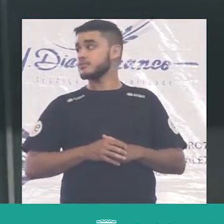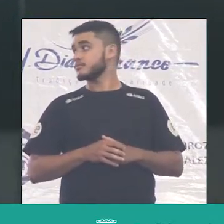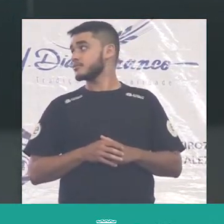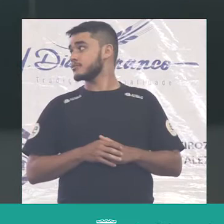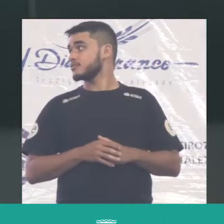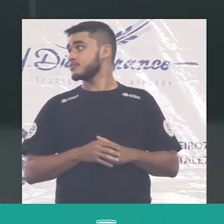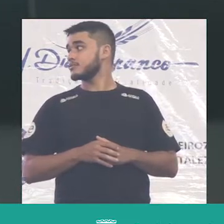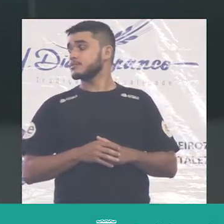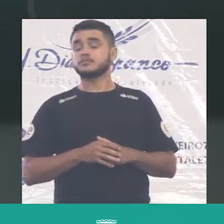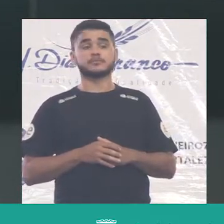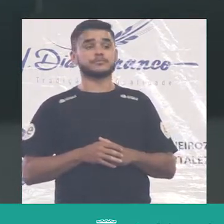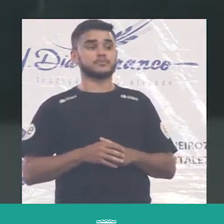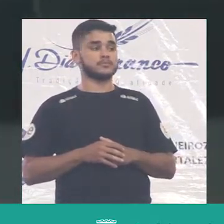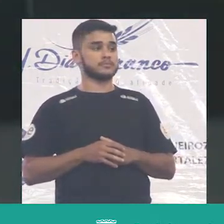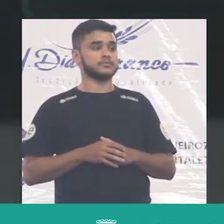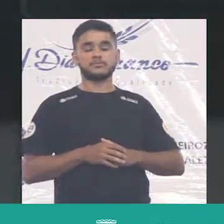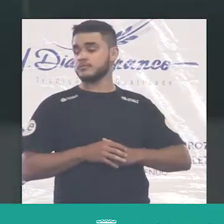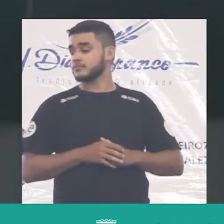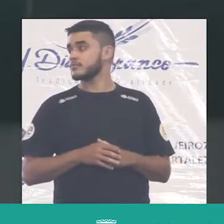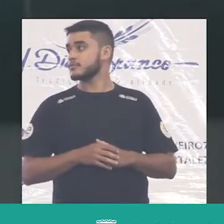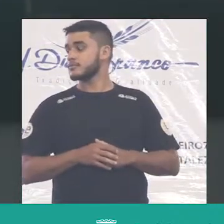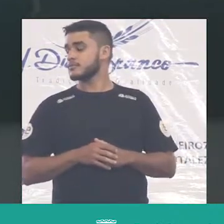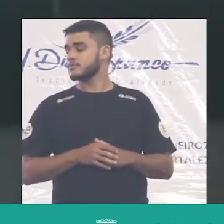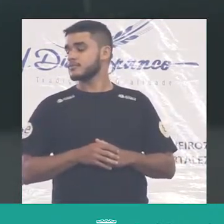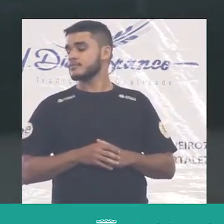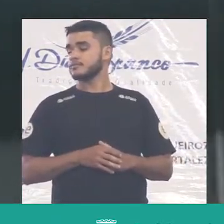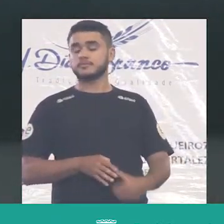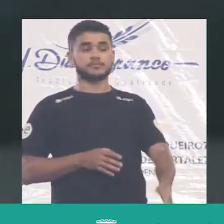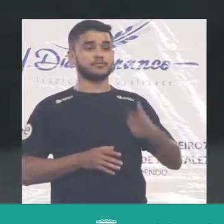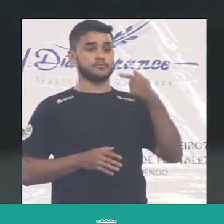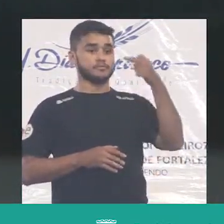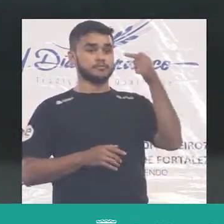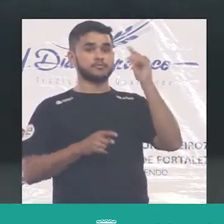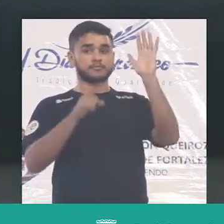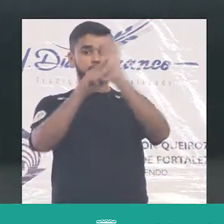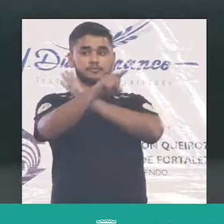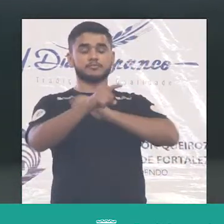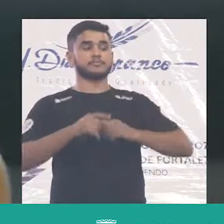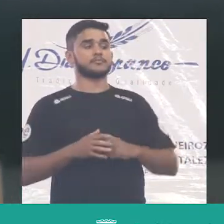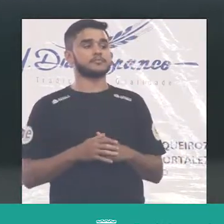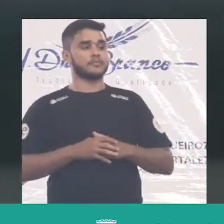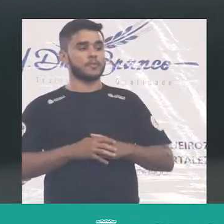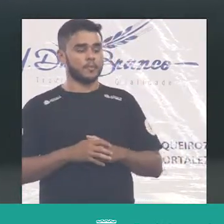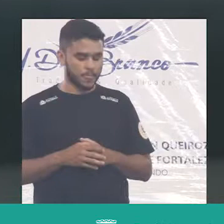10 minutos? Beleza, vamos lá. Opa, desculpa. 7ª.